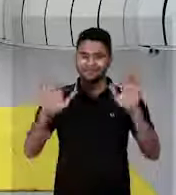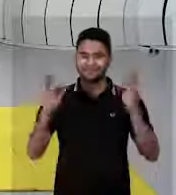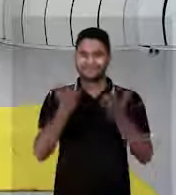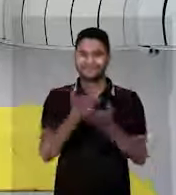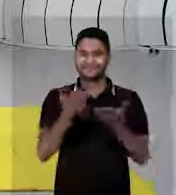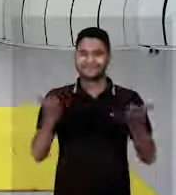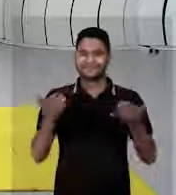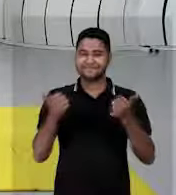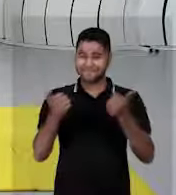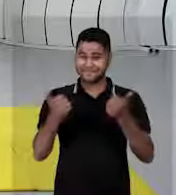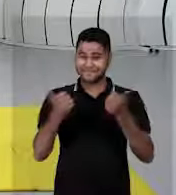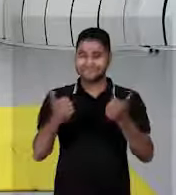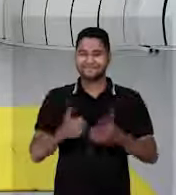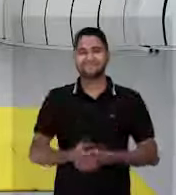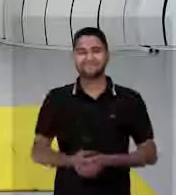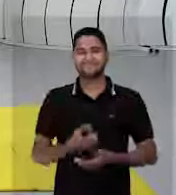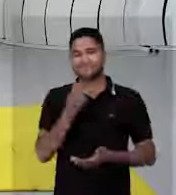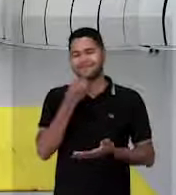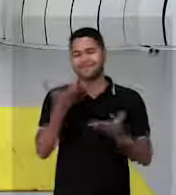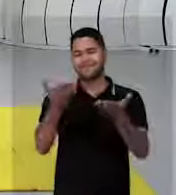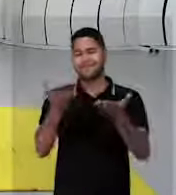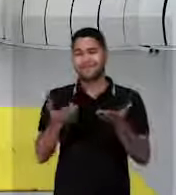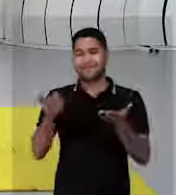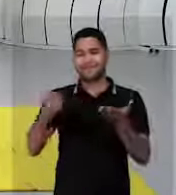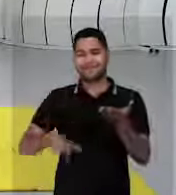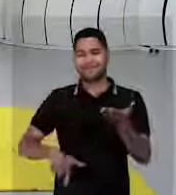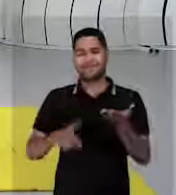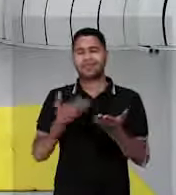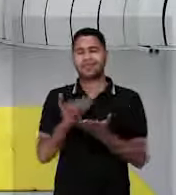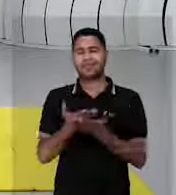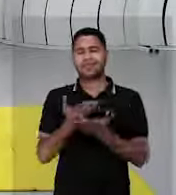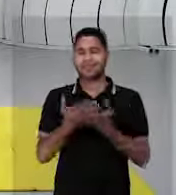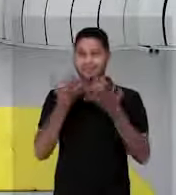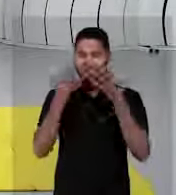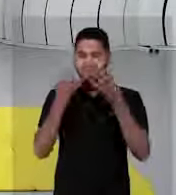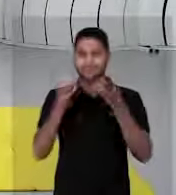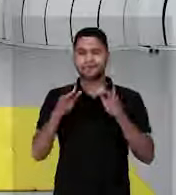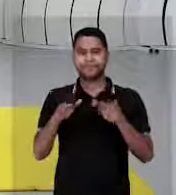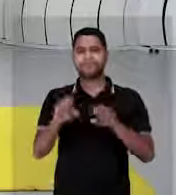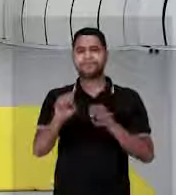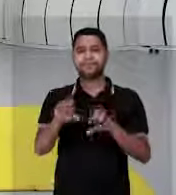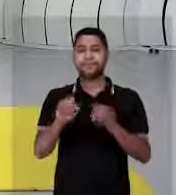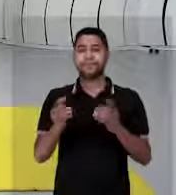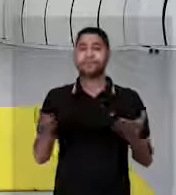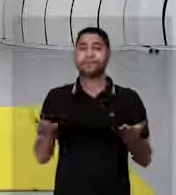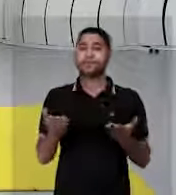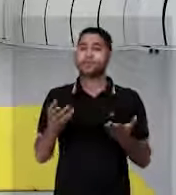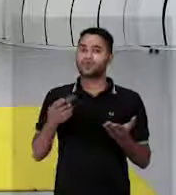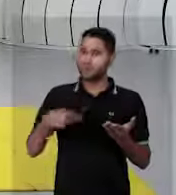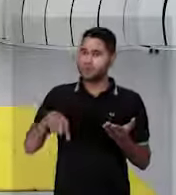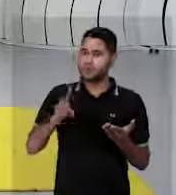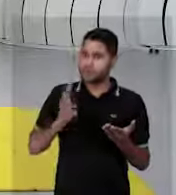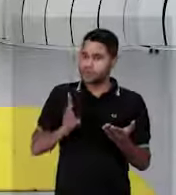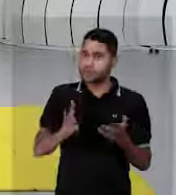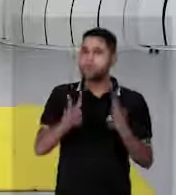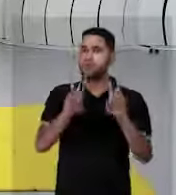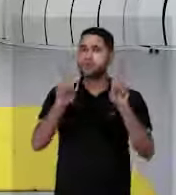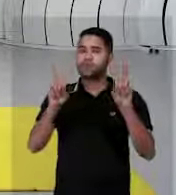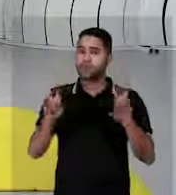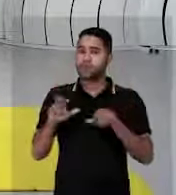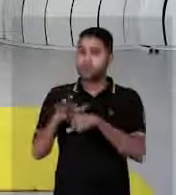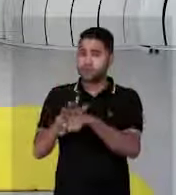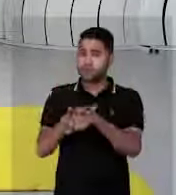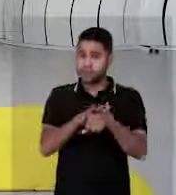galerinha, tudo bem com vocês? Bem-vindos a mais uma aula no Se Liga na Educação. Hoje nós vamos continuar o tema